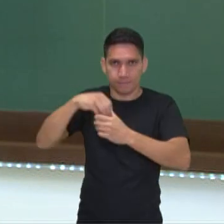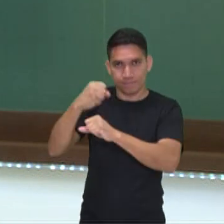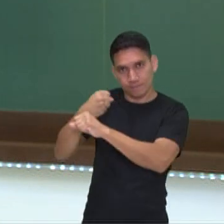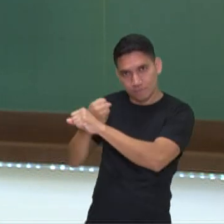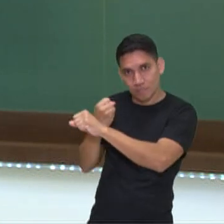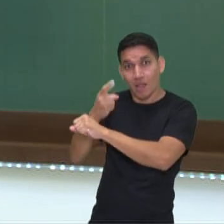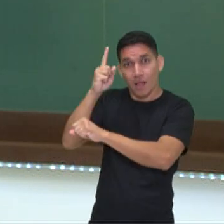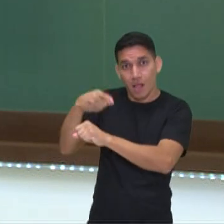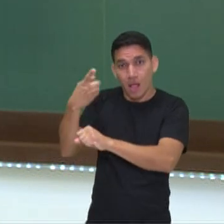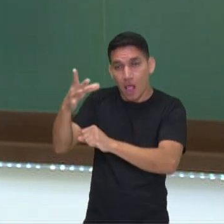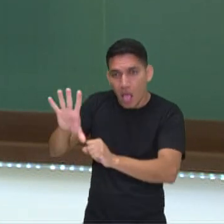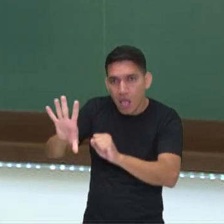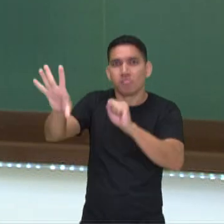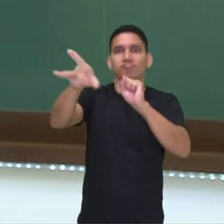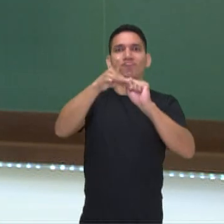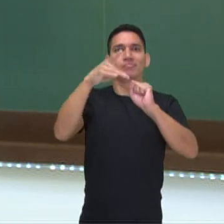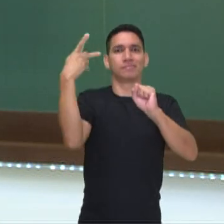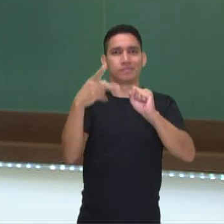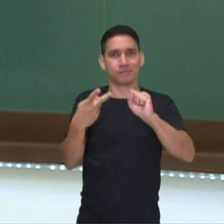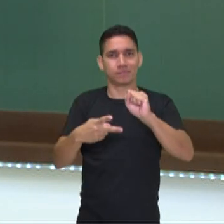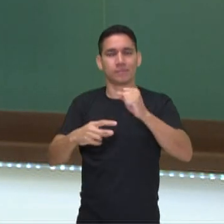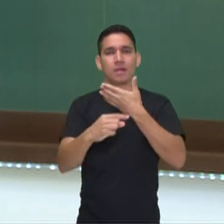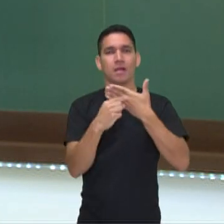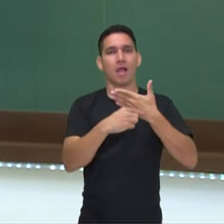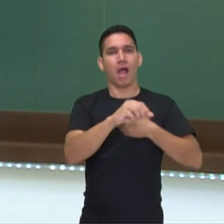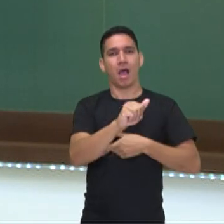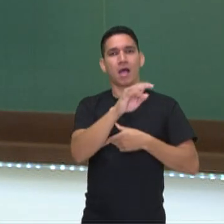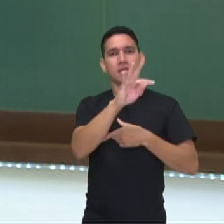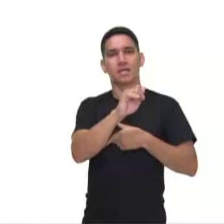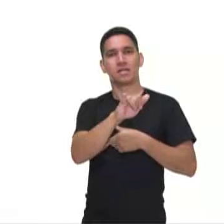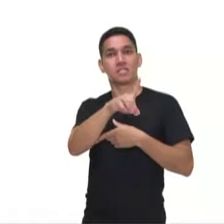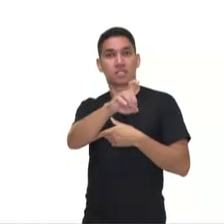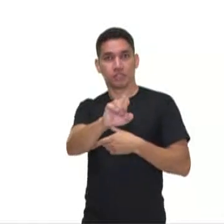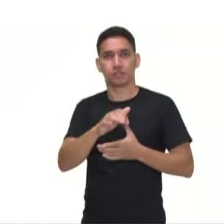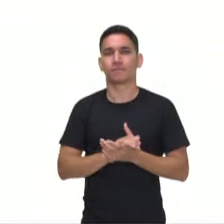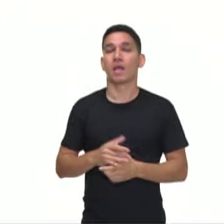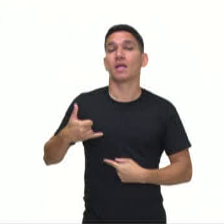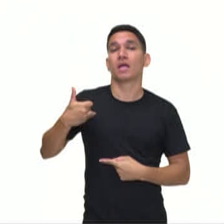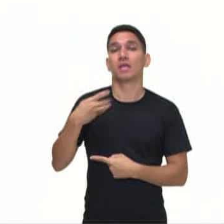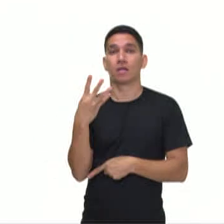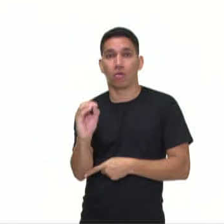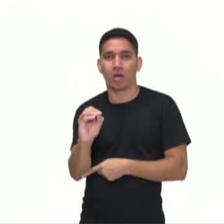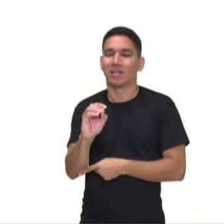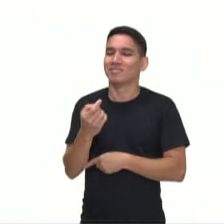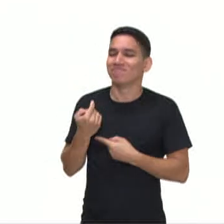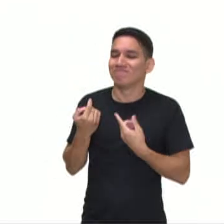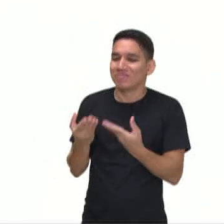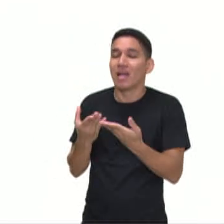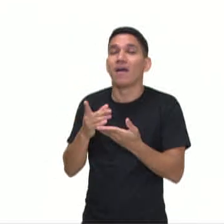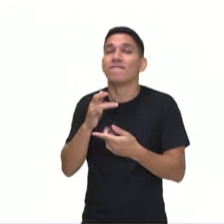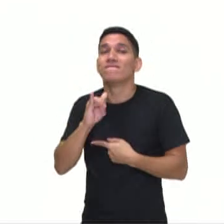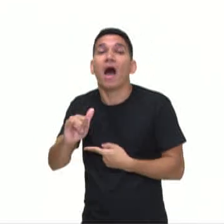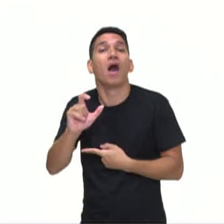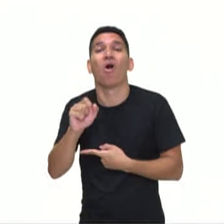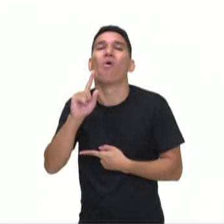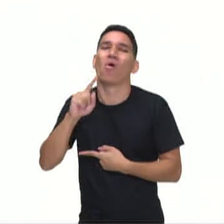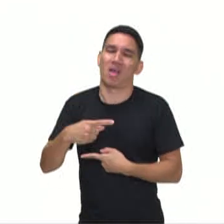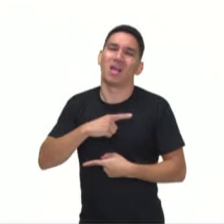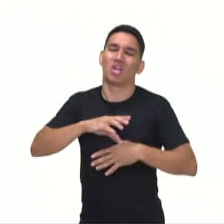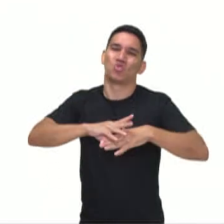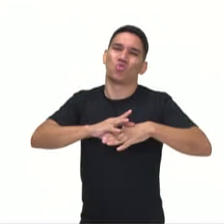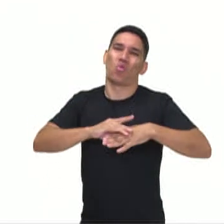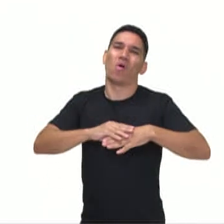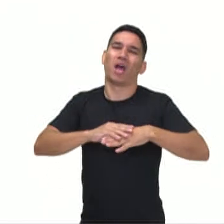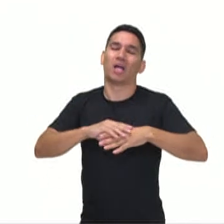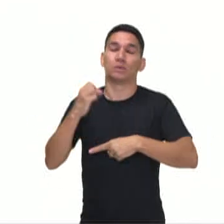obras encarnadas pelo mestre Ataíde, tá, pessoal? Então aqui, ó, aos 40 anos é diagnosticado com uma doença grave que deforma